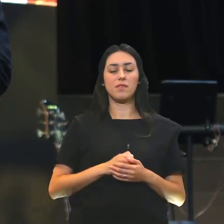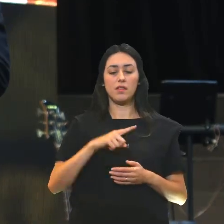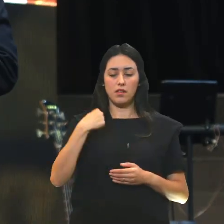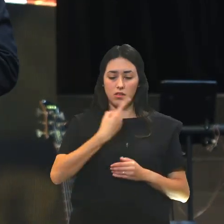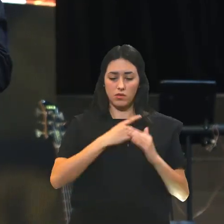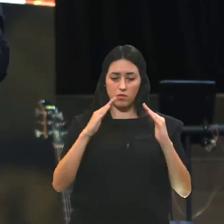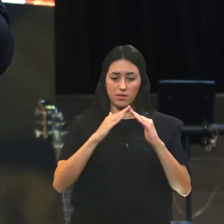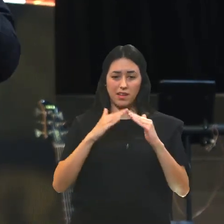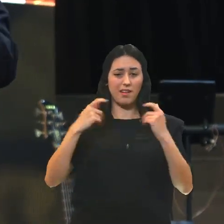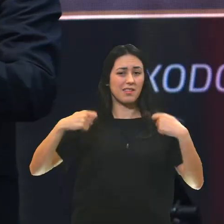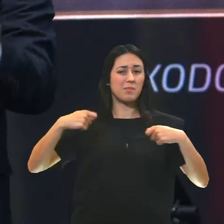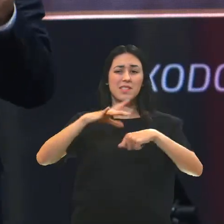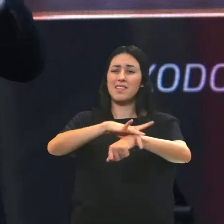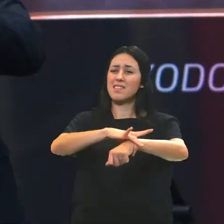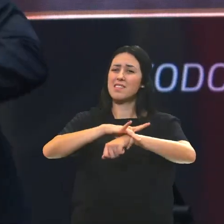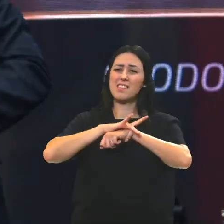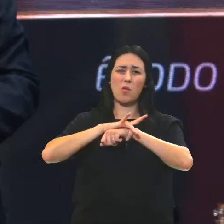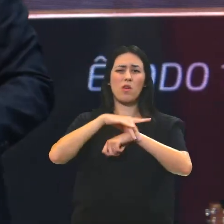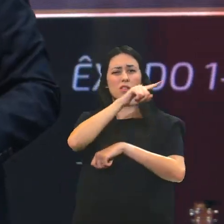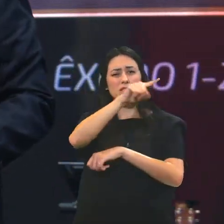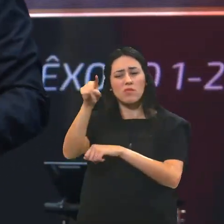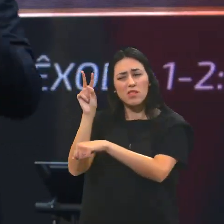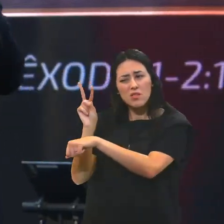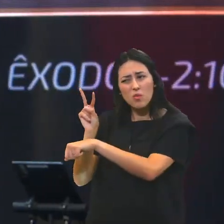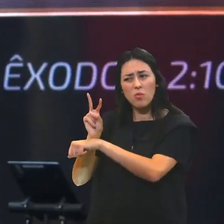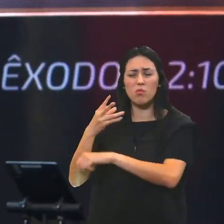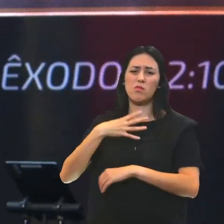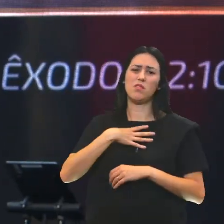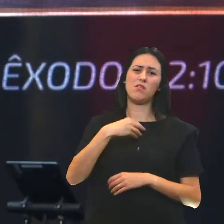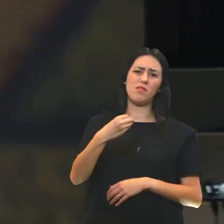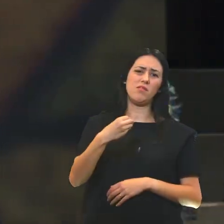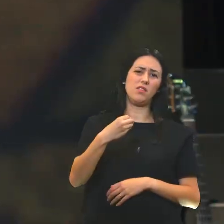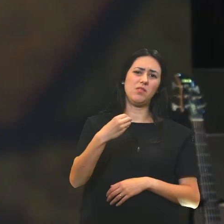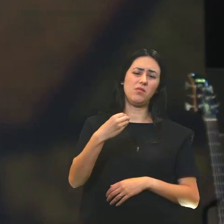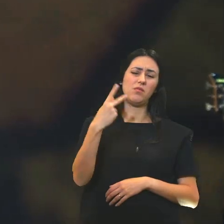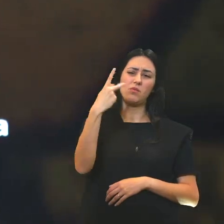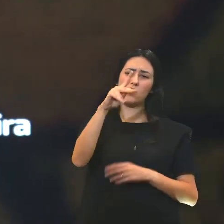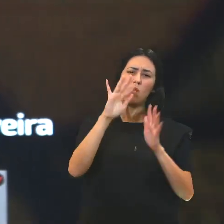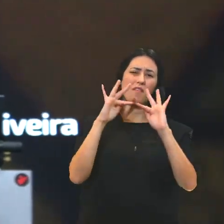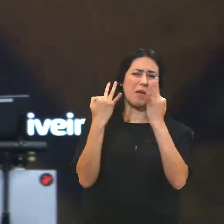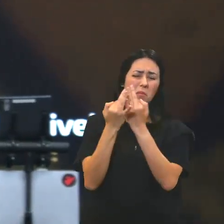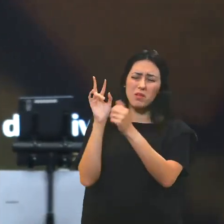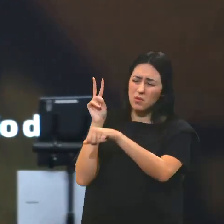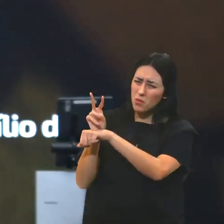ambiente seguro. Proteja os seus filhos. Protejam os seus.